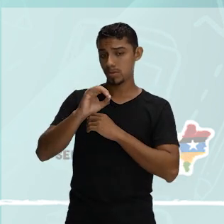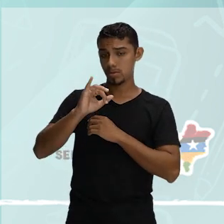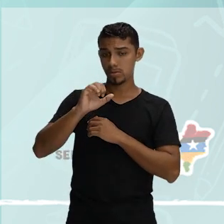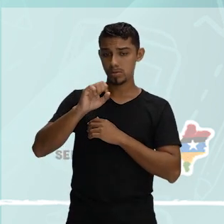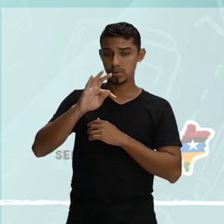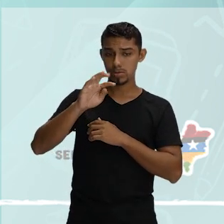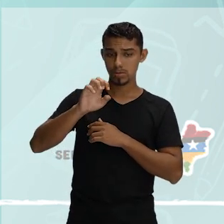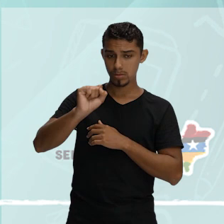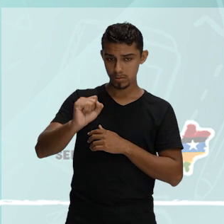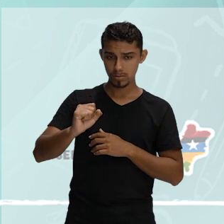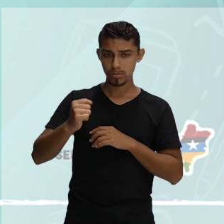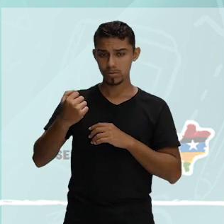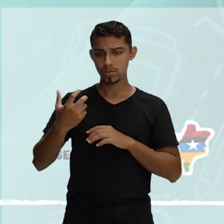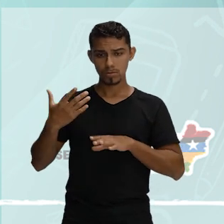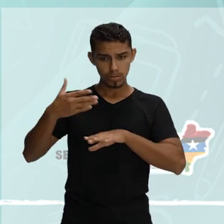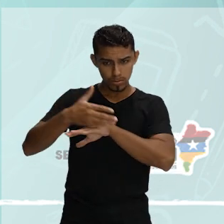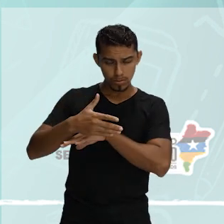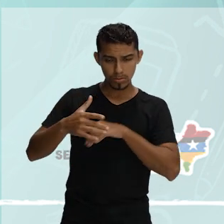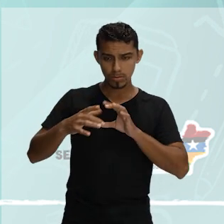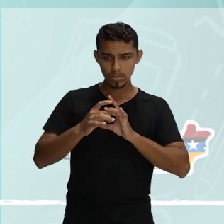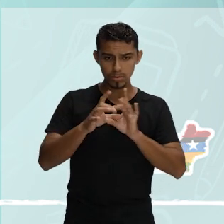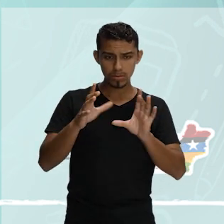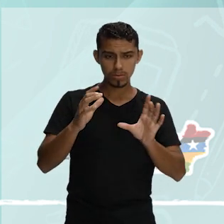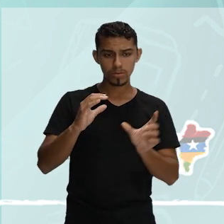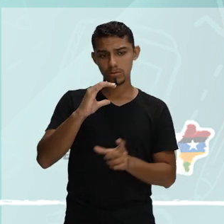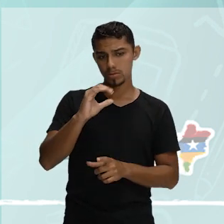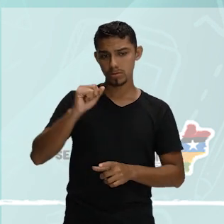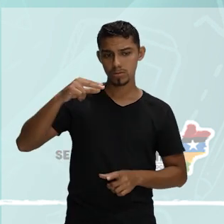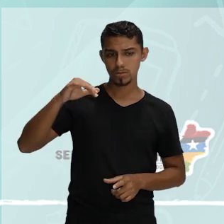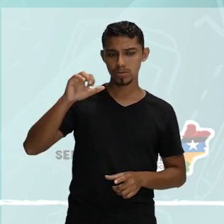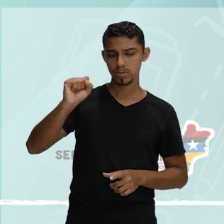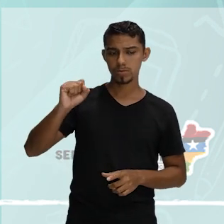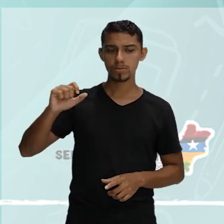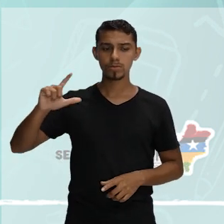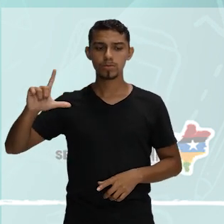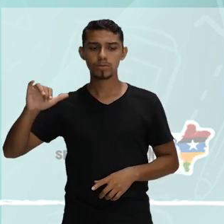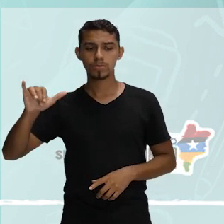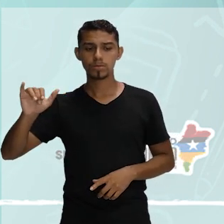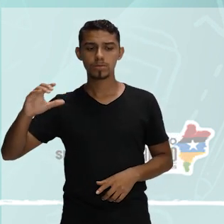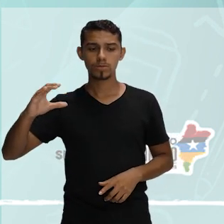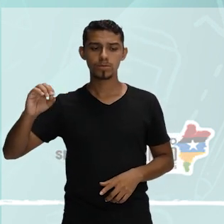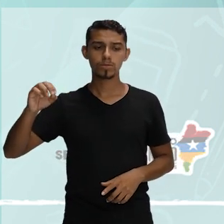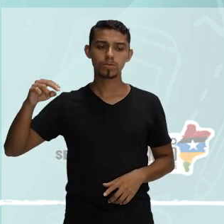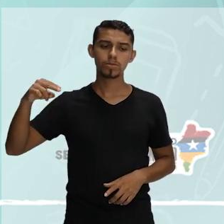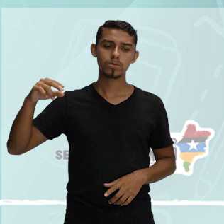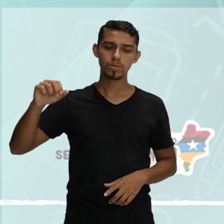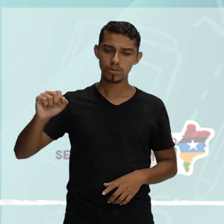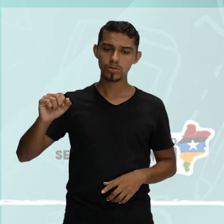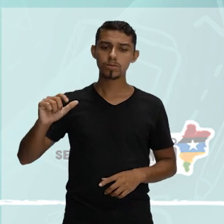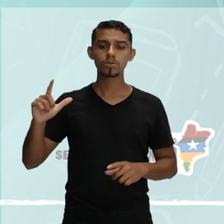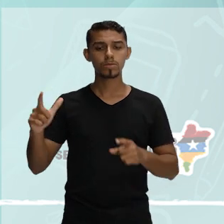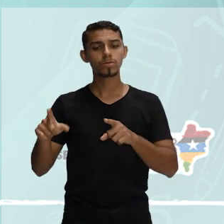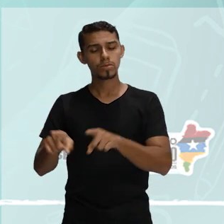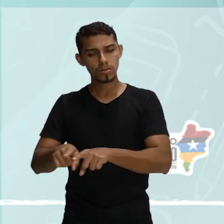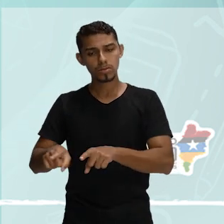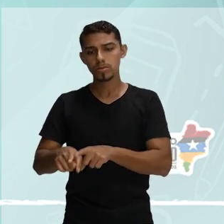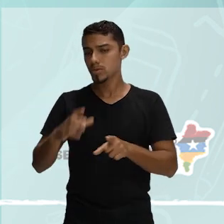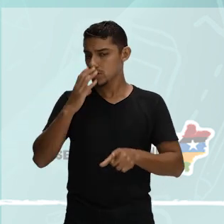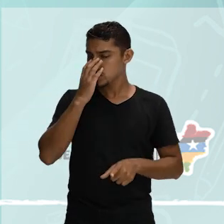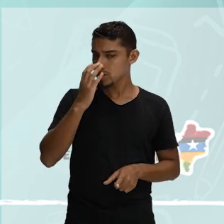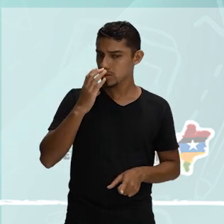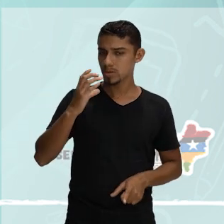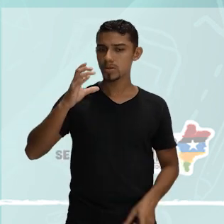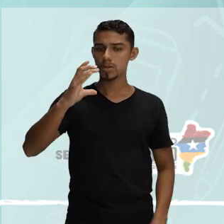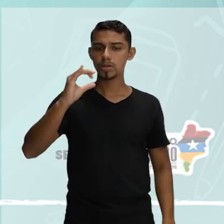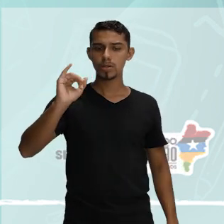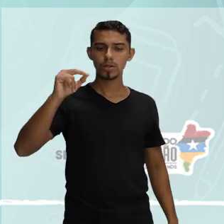de distribuição de Canis lincoln estão se acasalando também com o lobo cinzento, que é o Canis